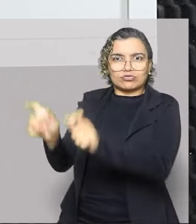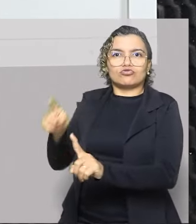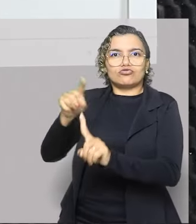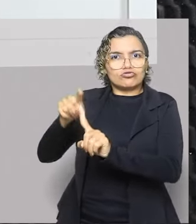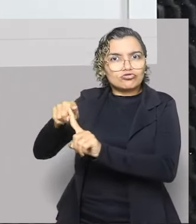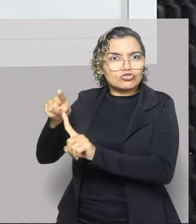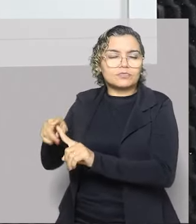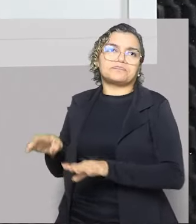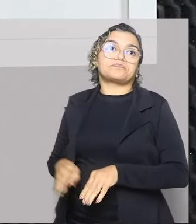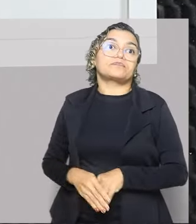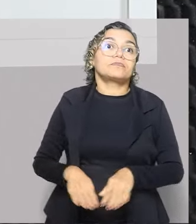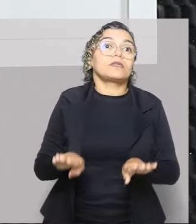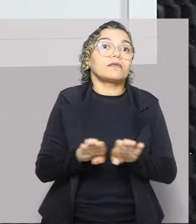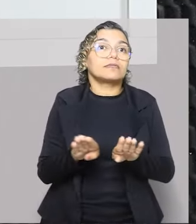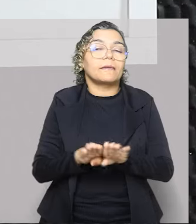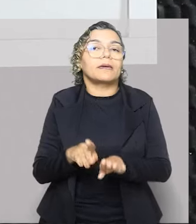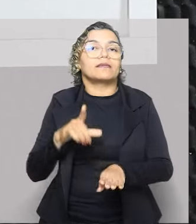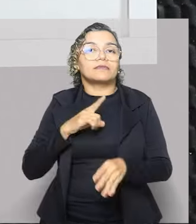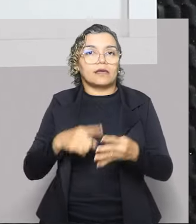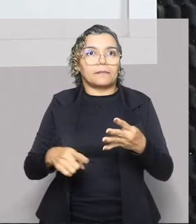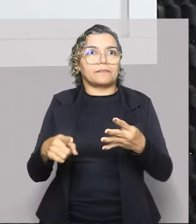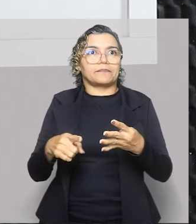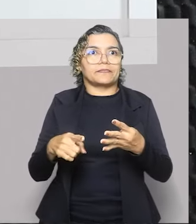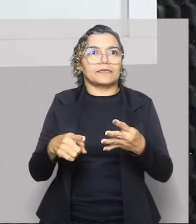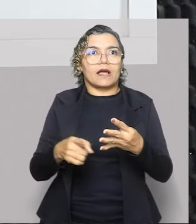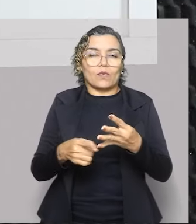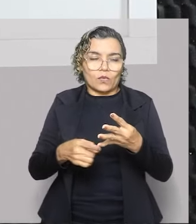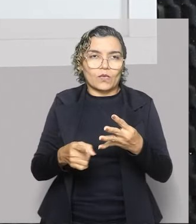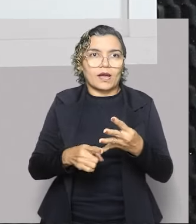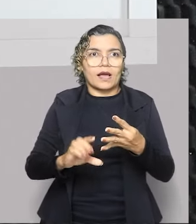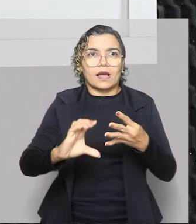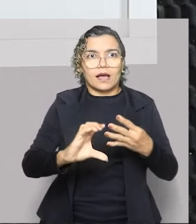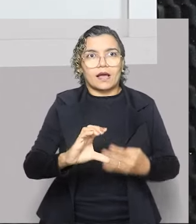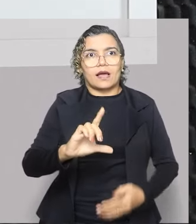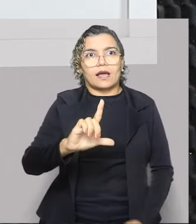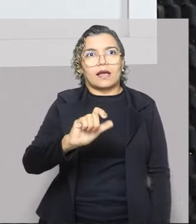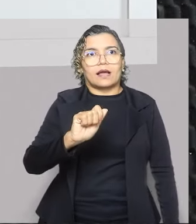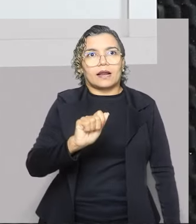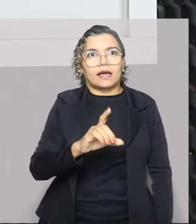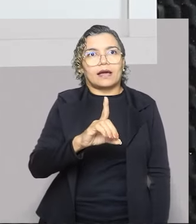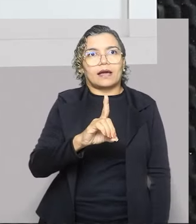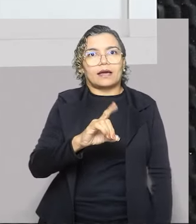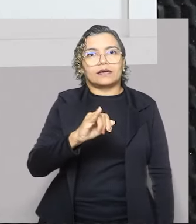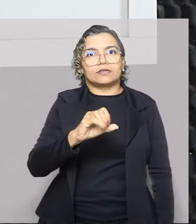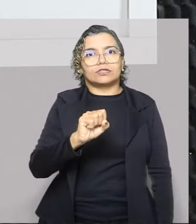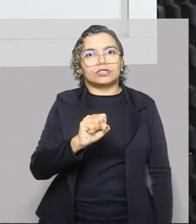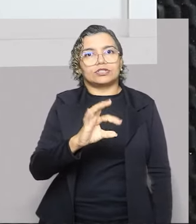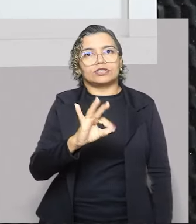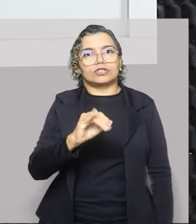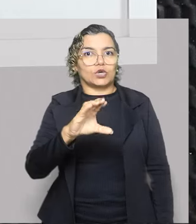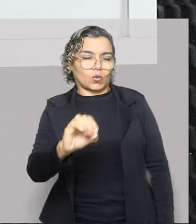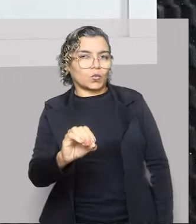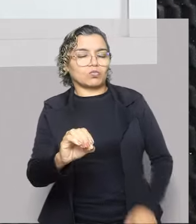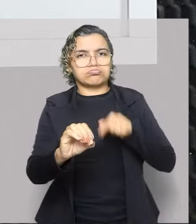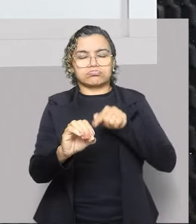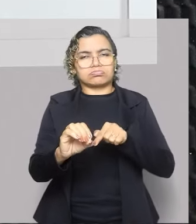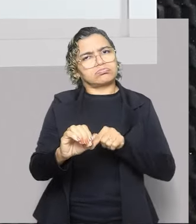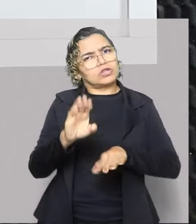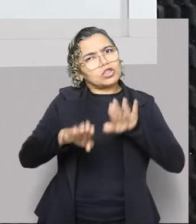e por último eu coloquei aqui o conceito cladístico tá eu acho que essa palavra aí talvez seja nova né